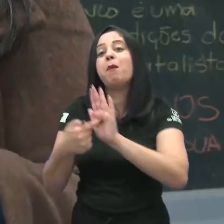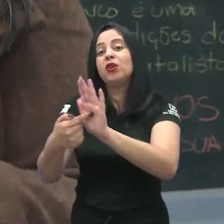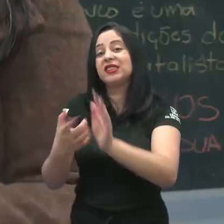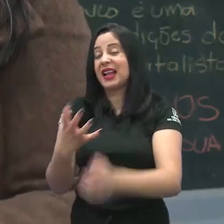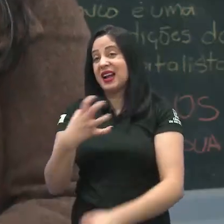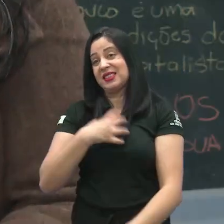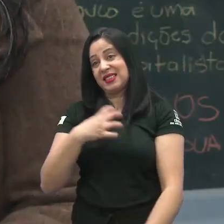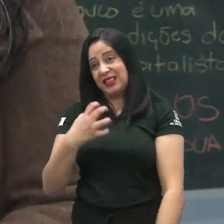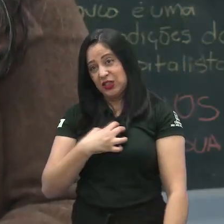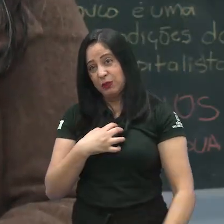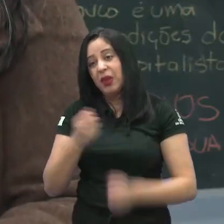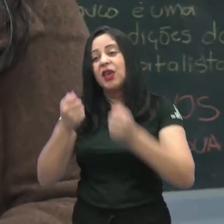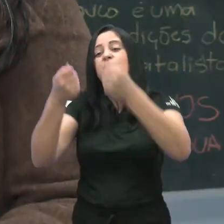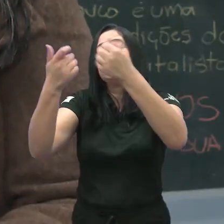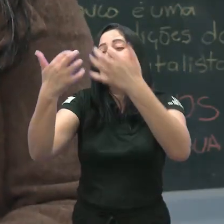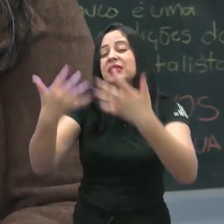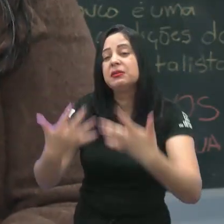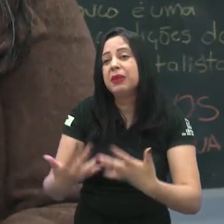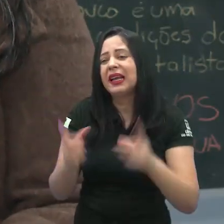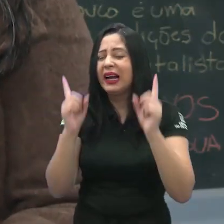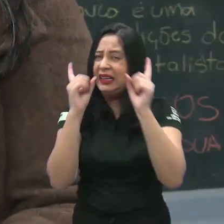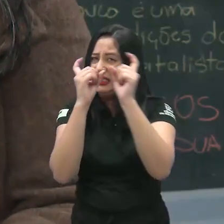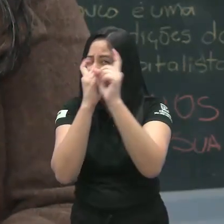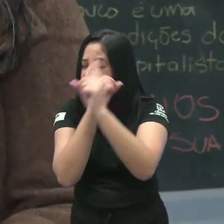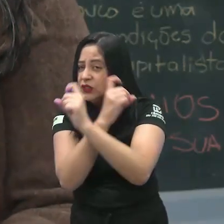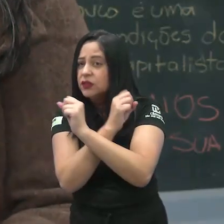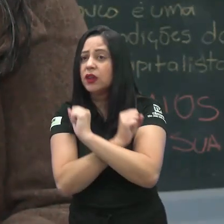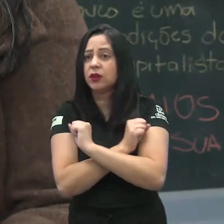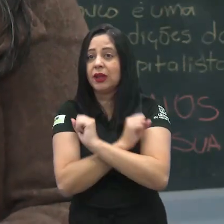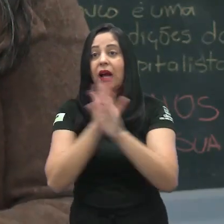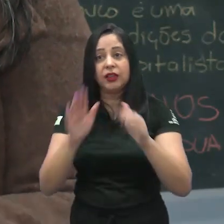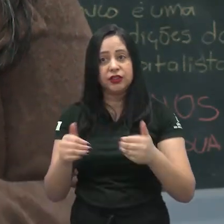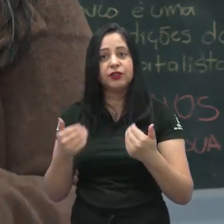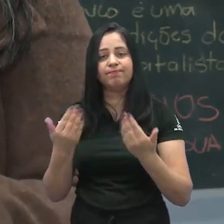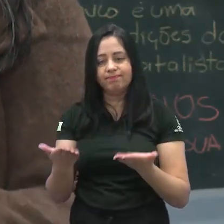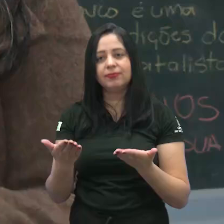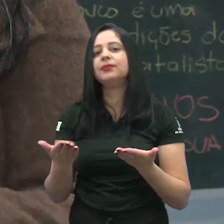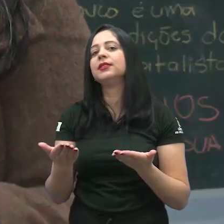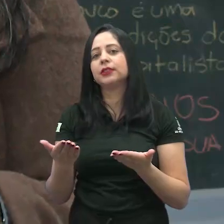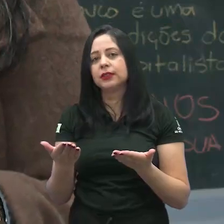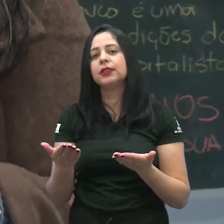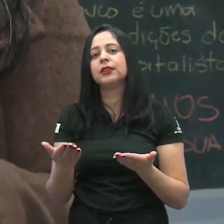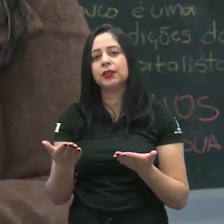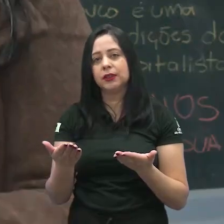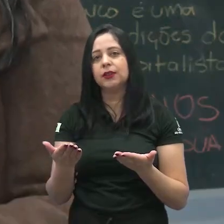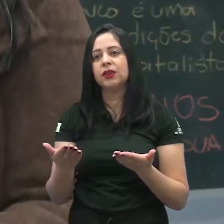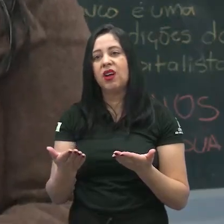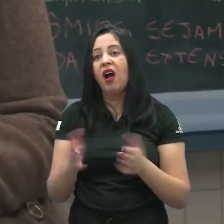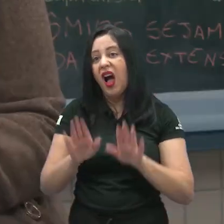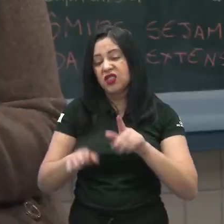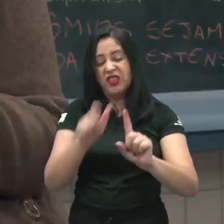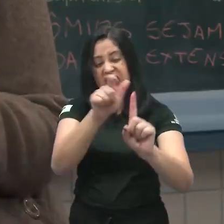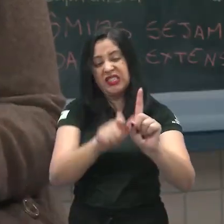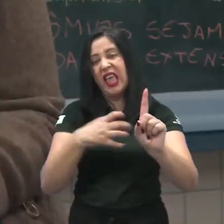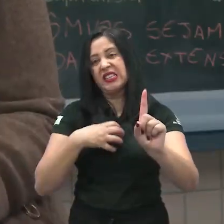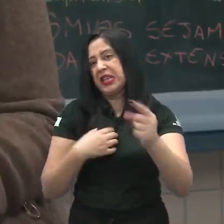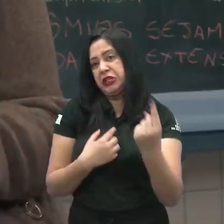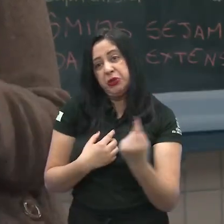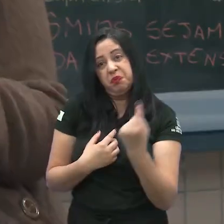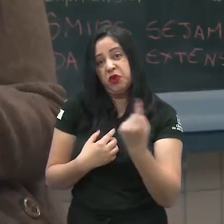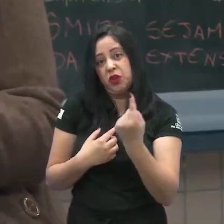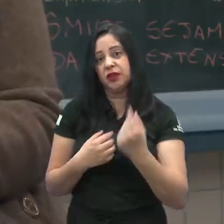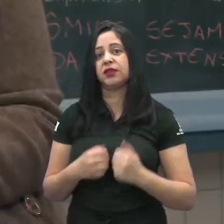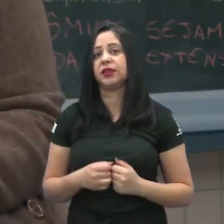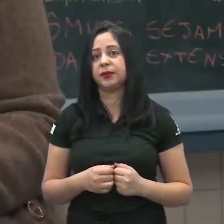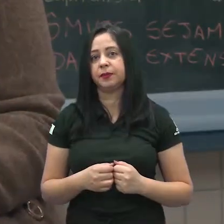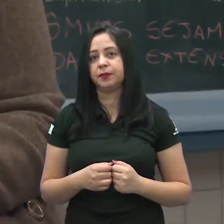falar sobre as dificuldades, né? Então, acabam levando isso sozinhos. Tudo começa com